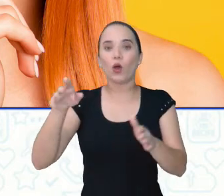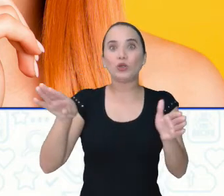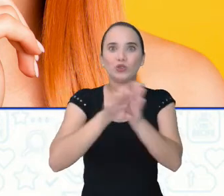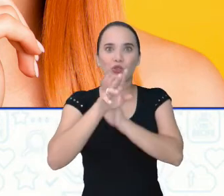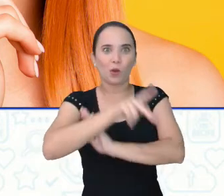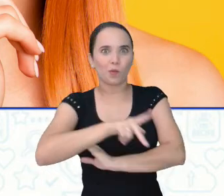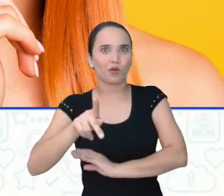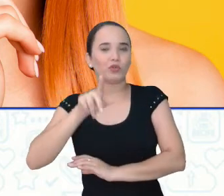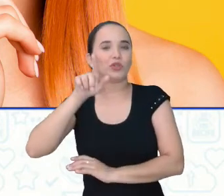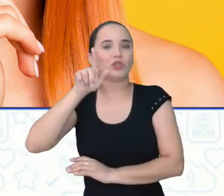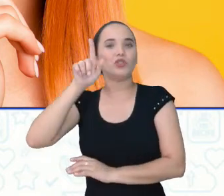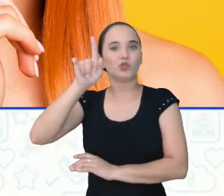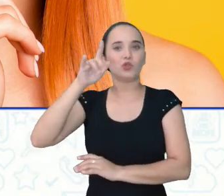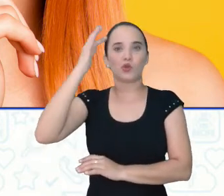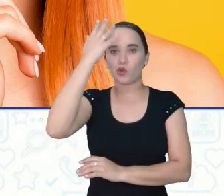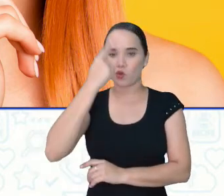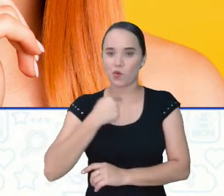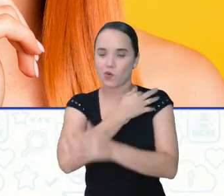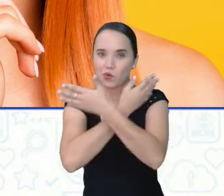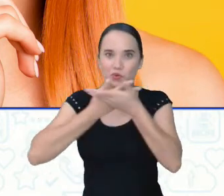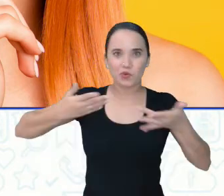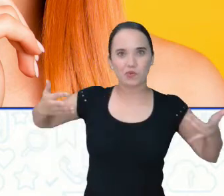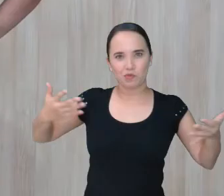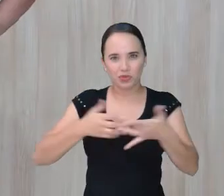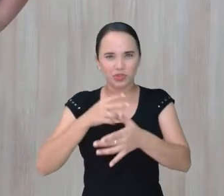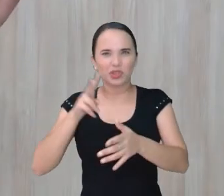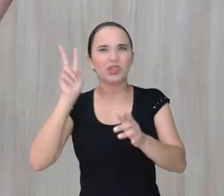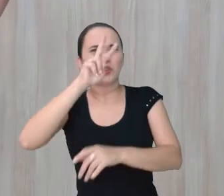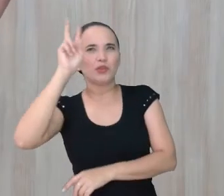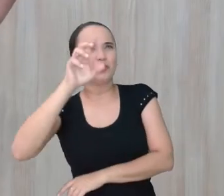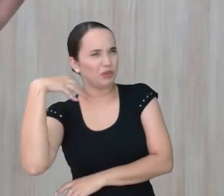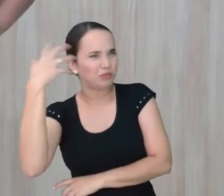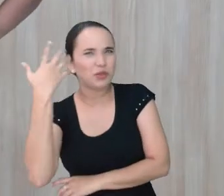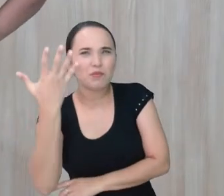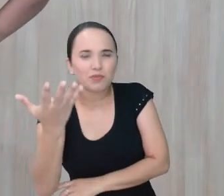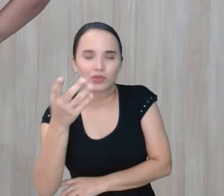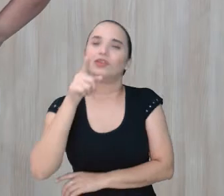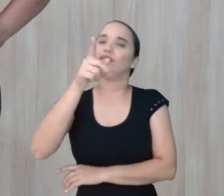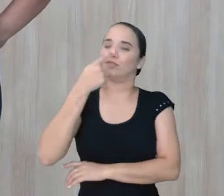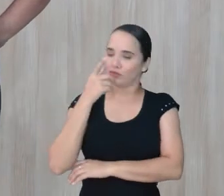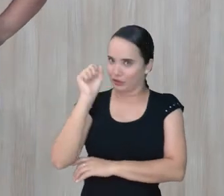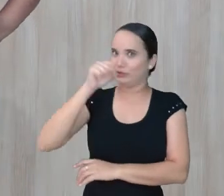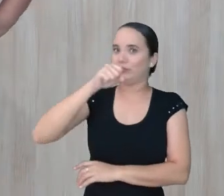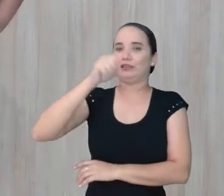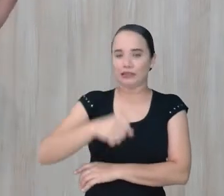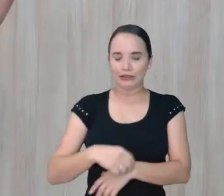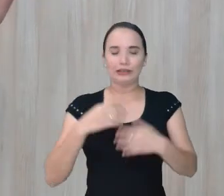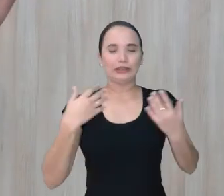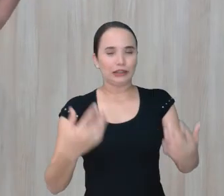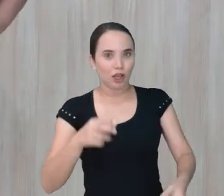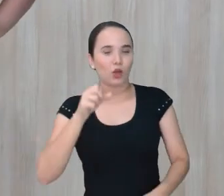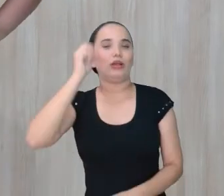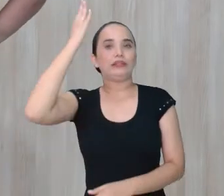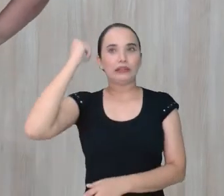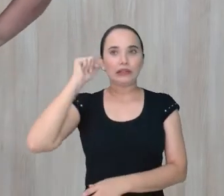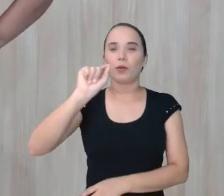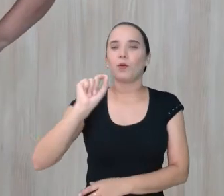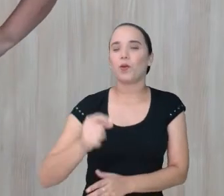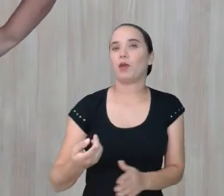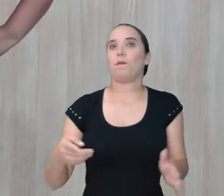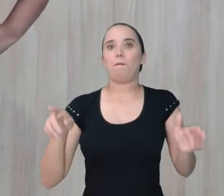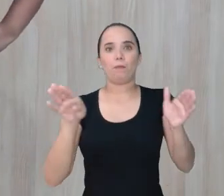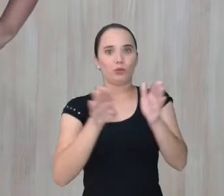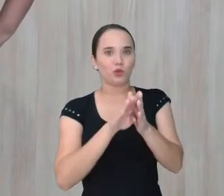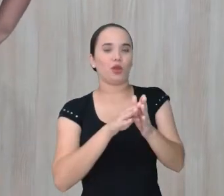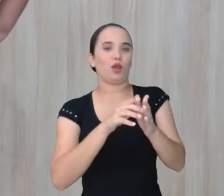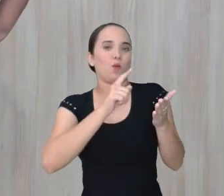professor? Ele está dizendo que lembra, tá? Então, se ele lembra da música, ele sabe que pode chegar uma carta, pode chegar